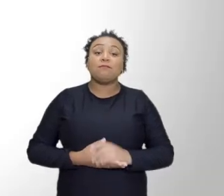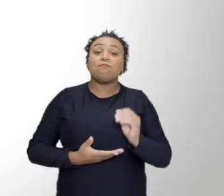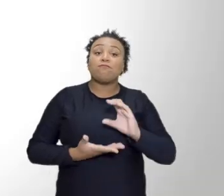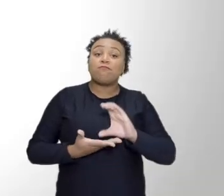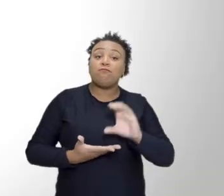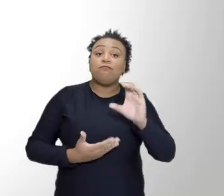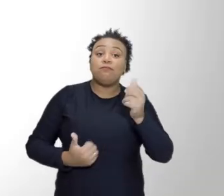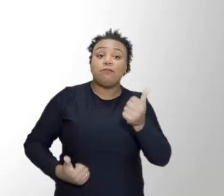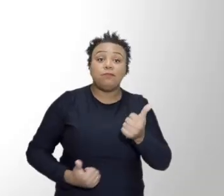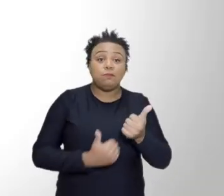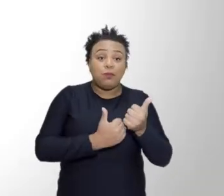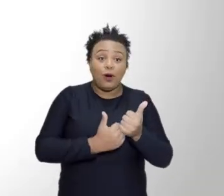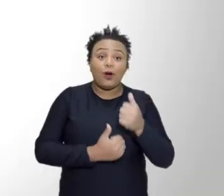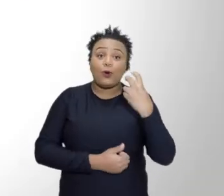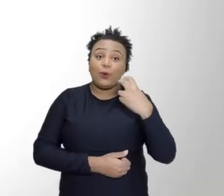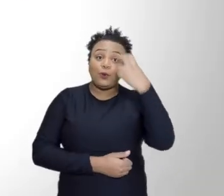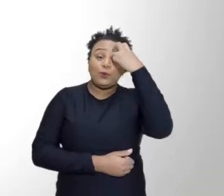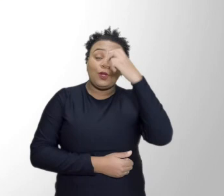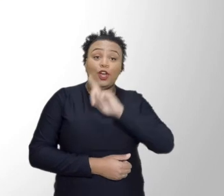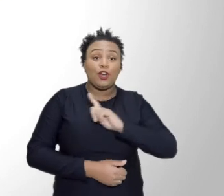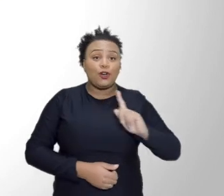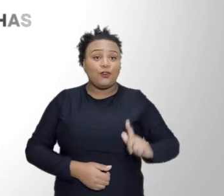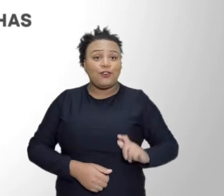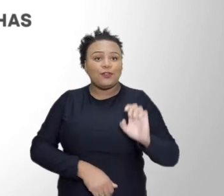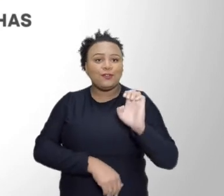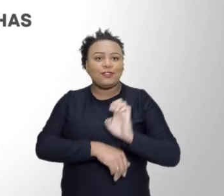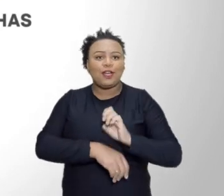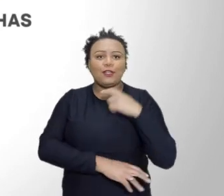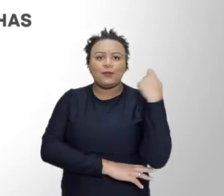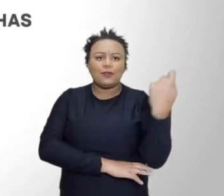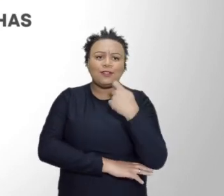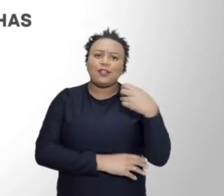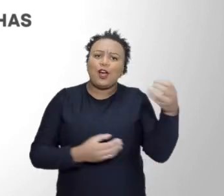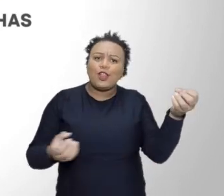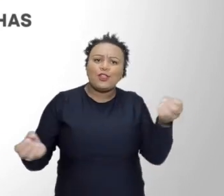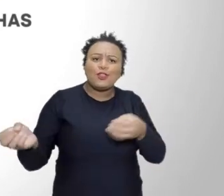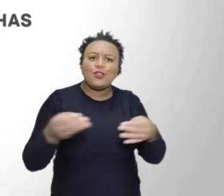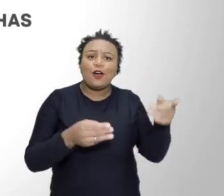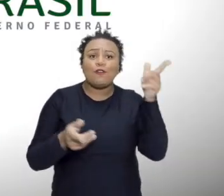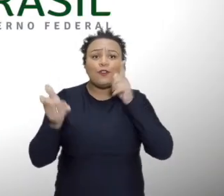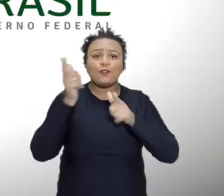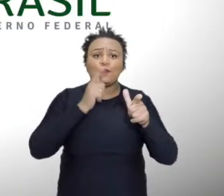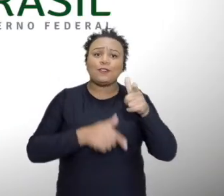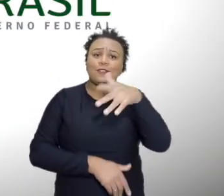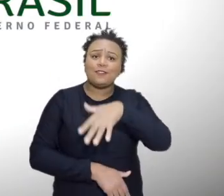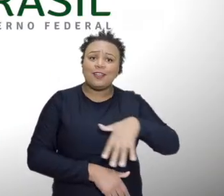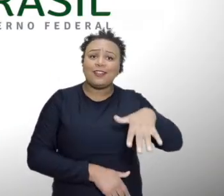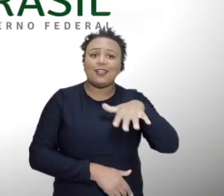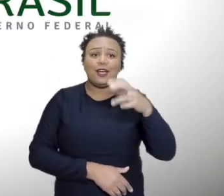Financiamento Procultura, Governo do Estado do Rio Grande do Sul. Novas façanhas na cultura.